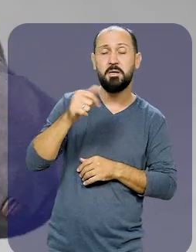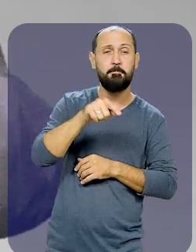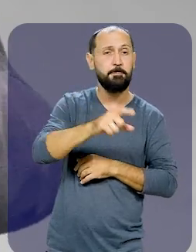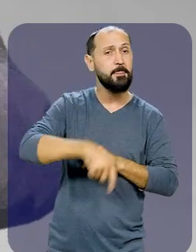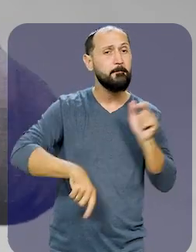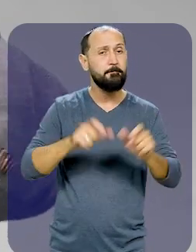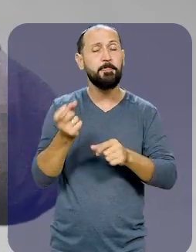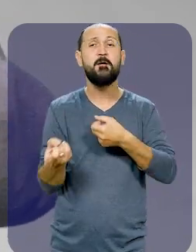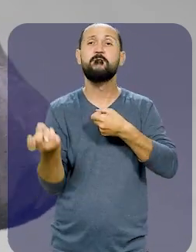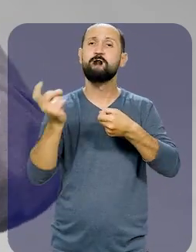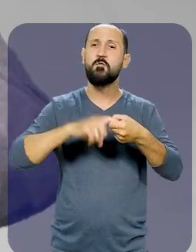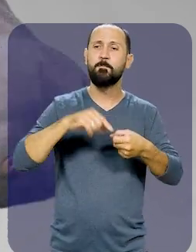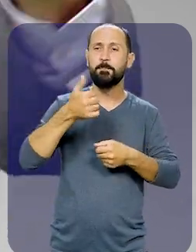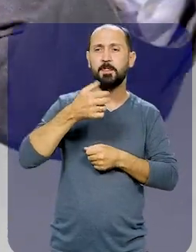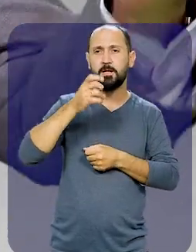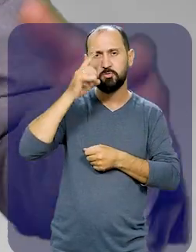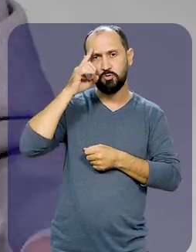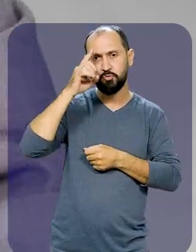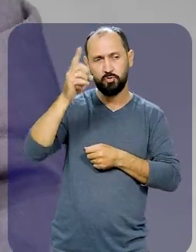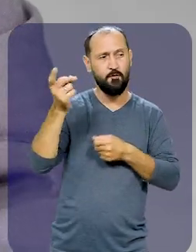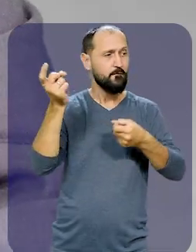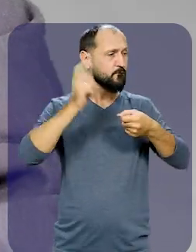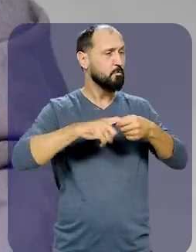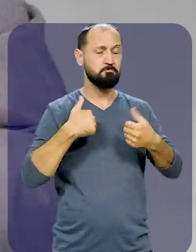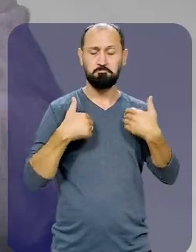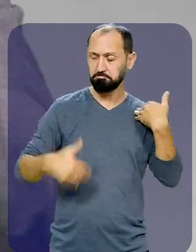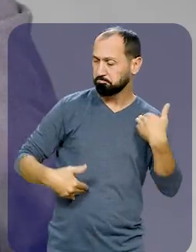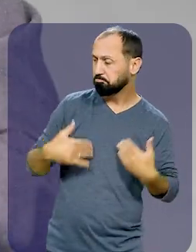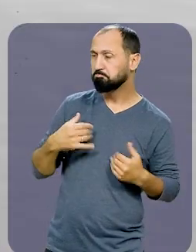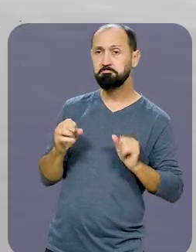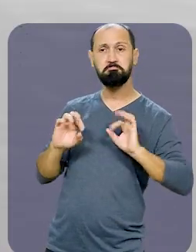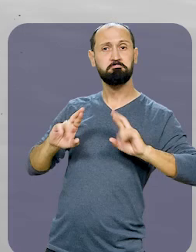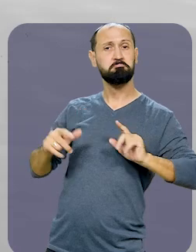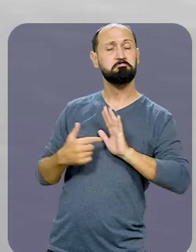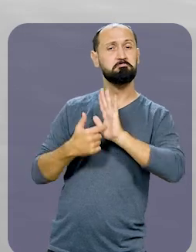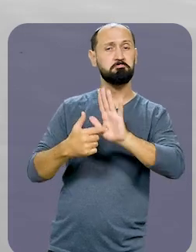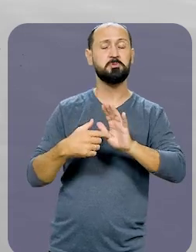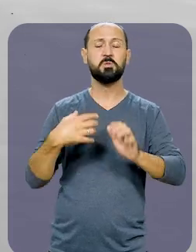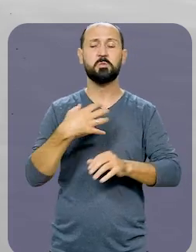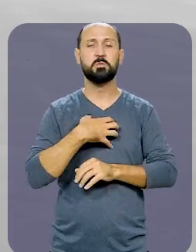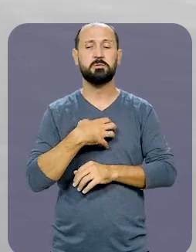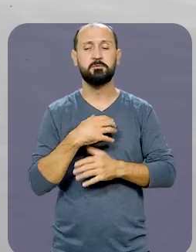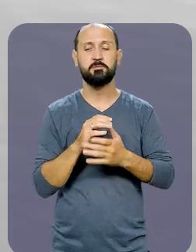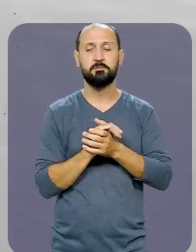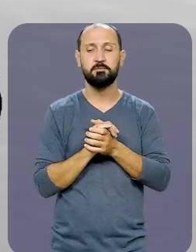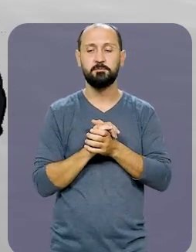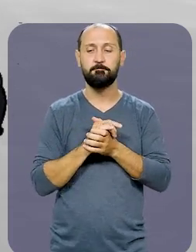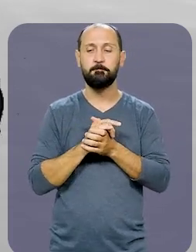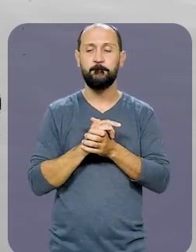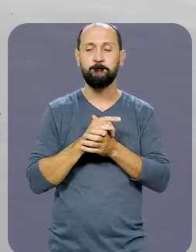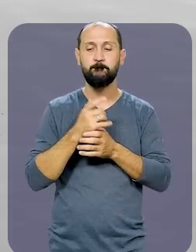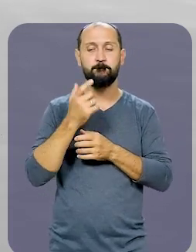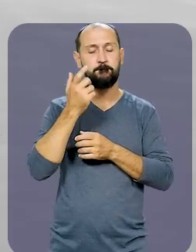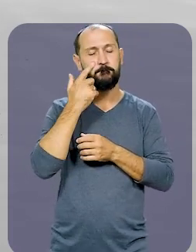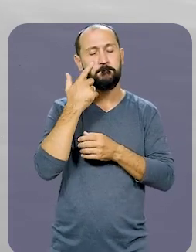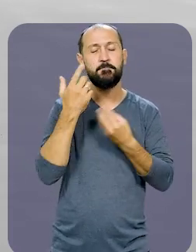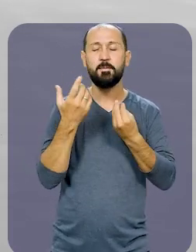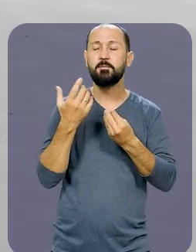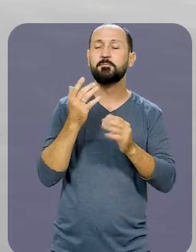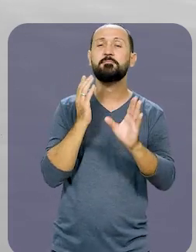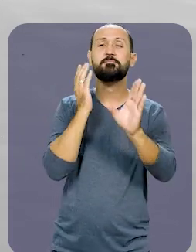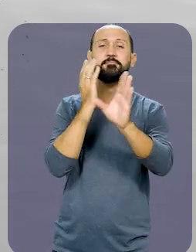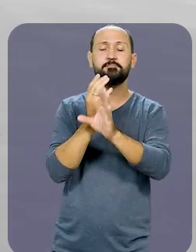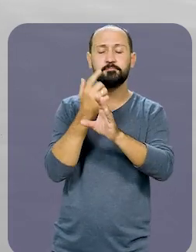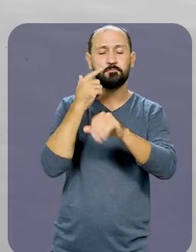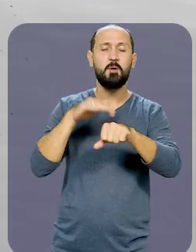quando volta depois de 15 dias, ela já é outra pessoa livre desses sintomas. É realmente o que a gente vê e constata, né, numa